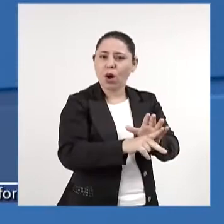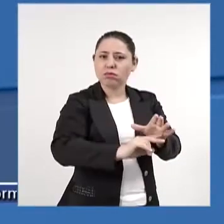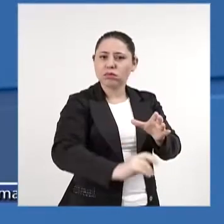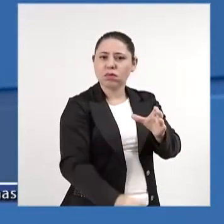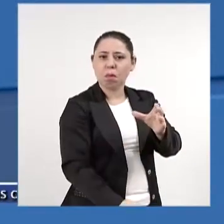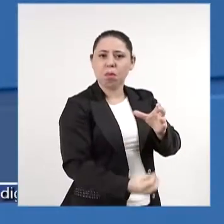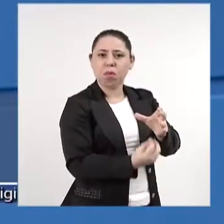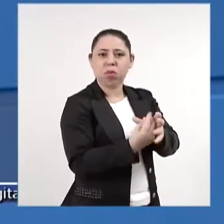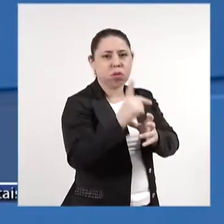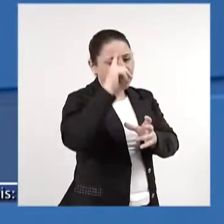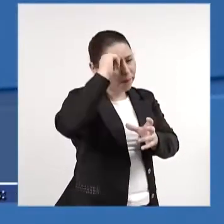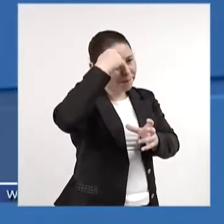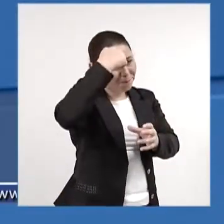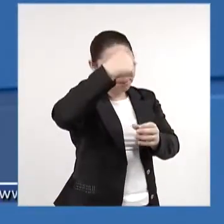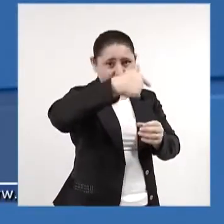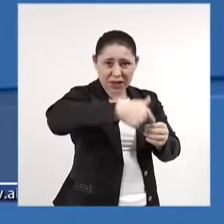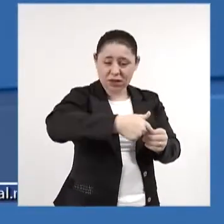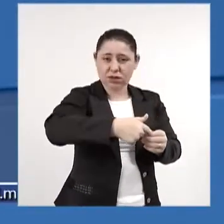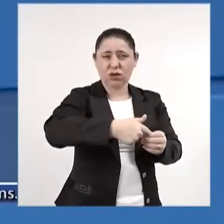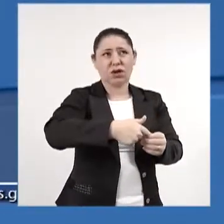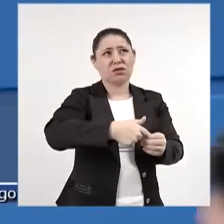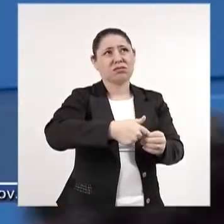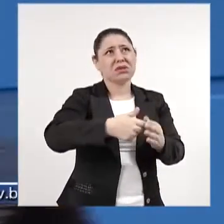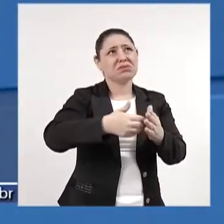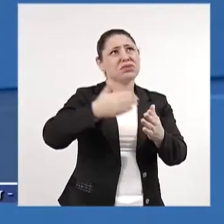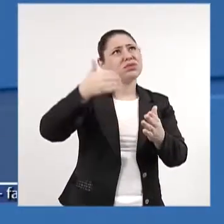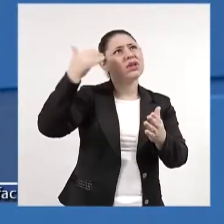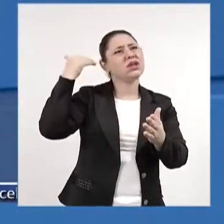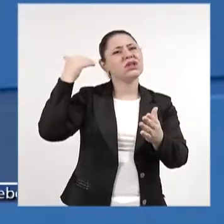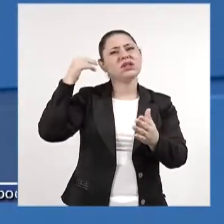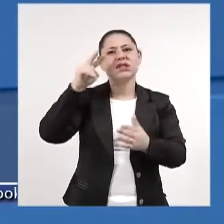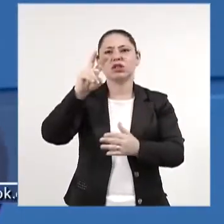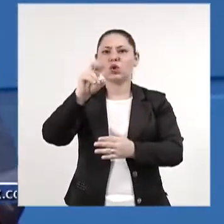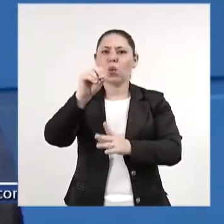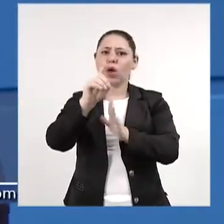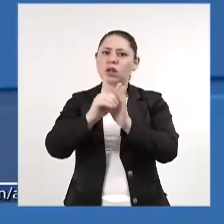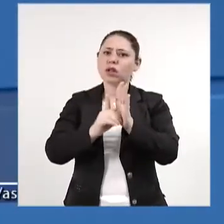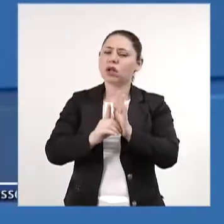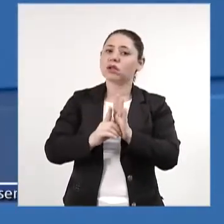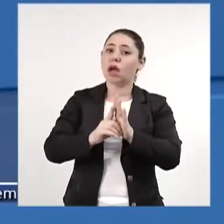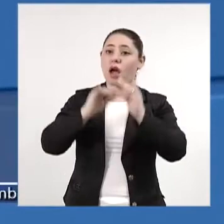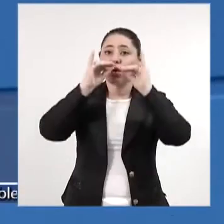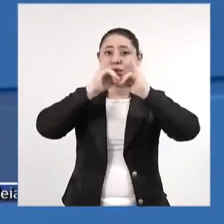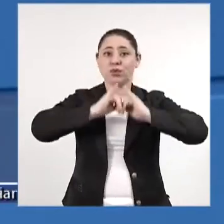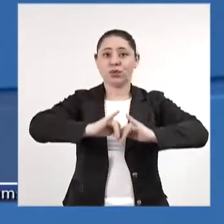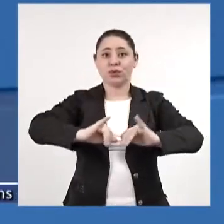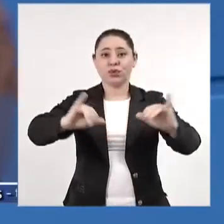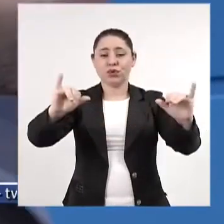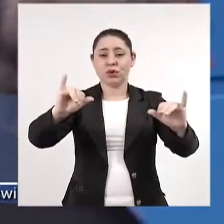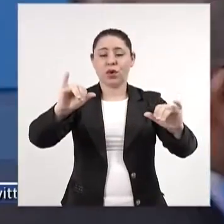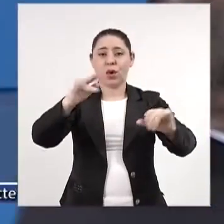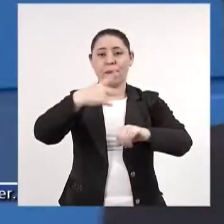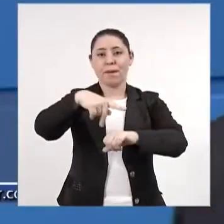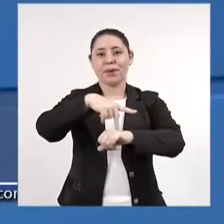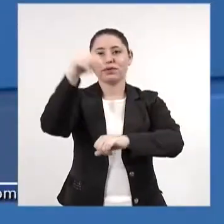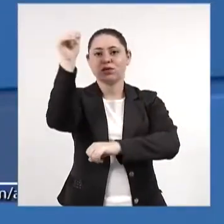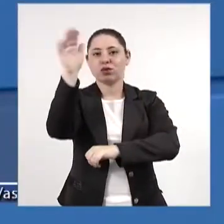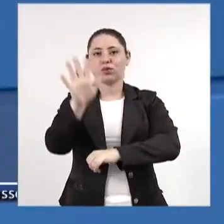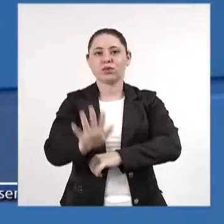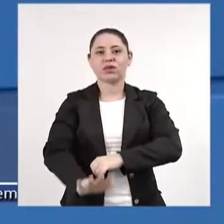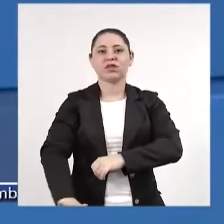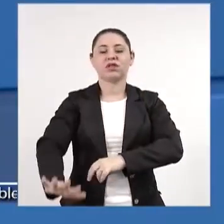mais de 50 anos, ou da década de 50, né, anunciou-se no Brasil que nós,